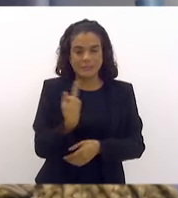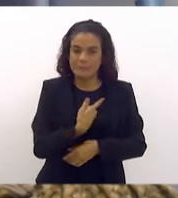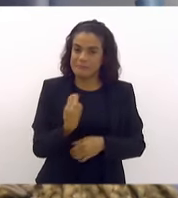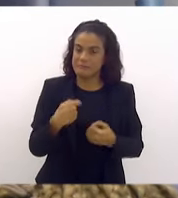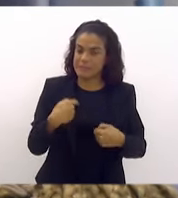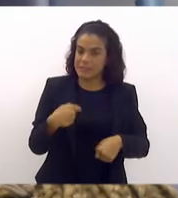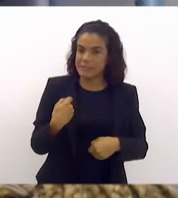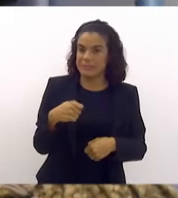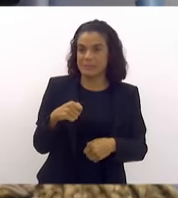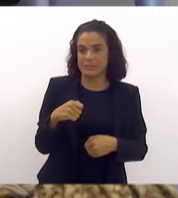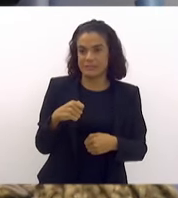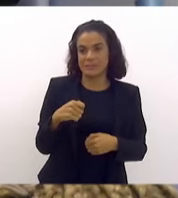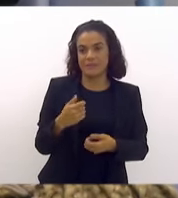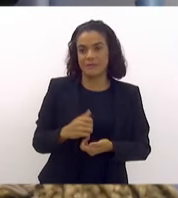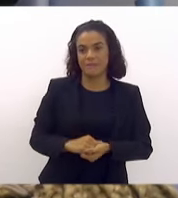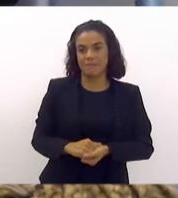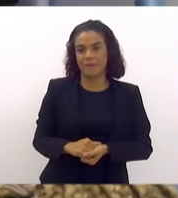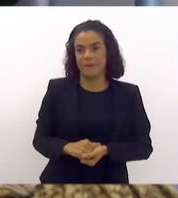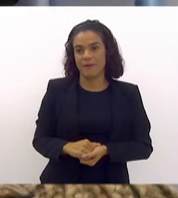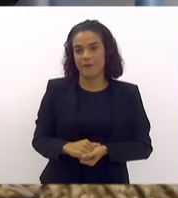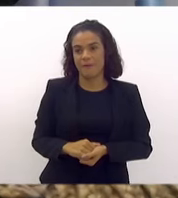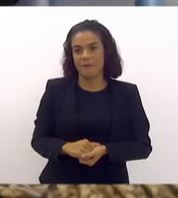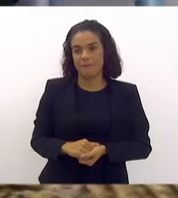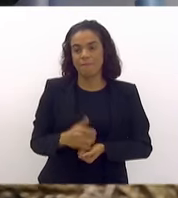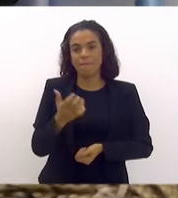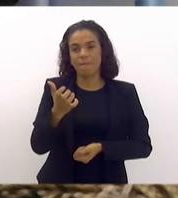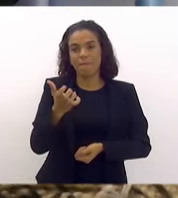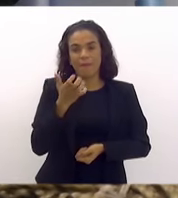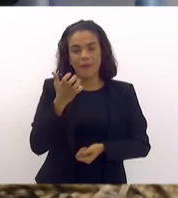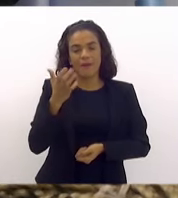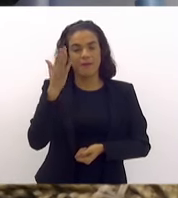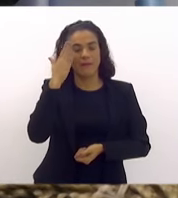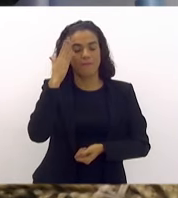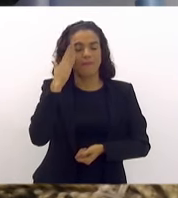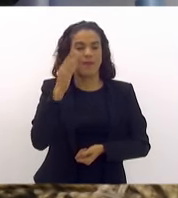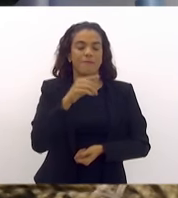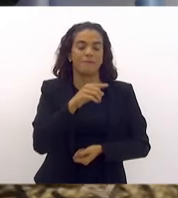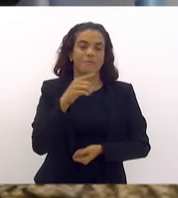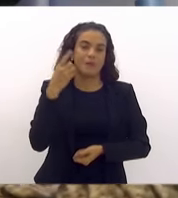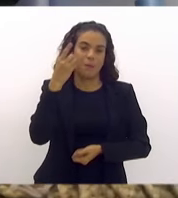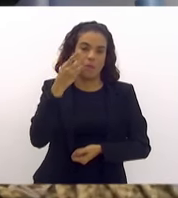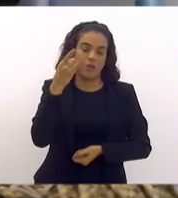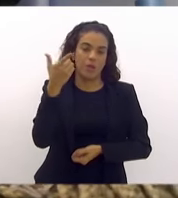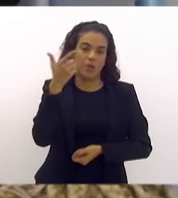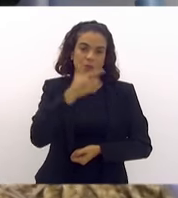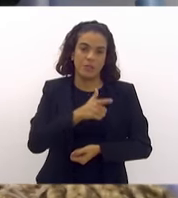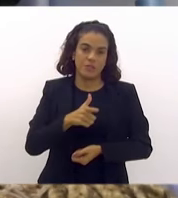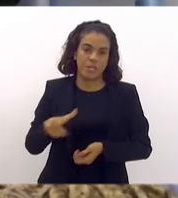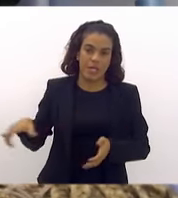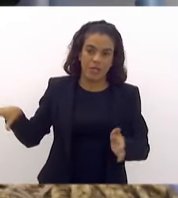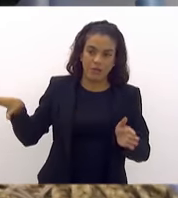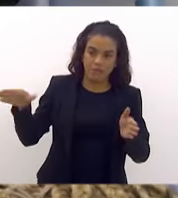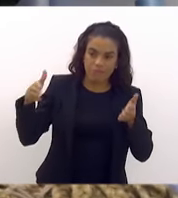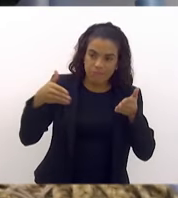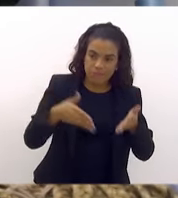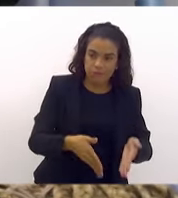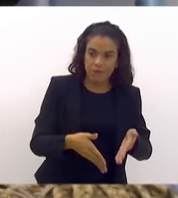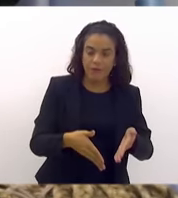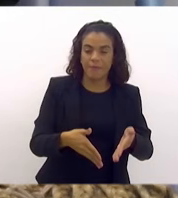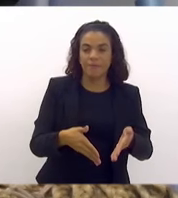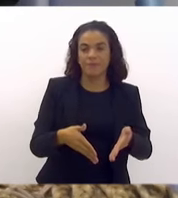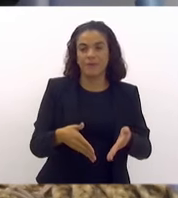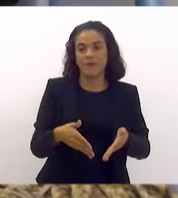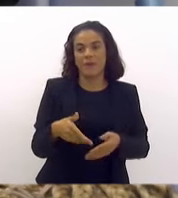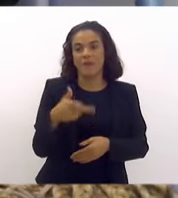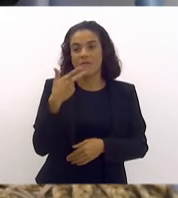o quanto antes bom eu quero ver se os outros deputados chegam aqui para que a gente possa falar um pouco